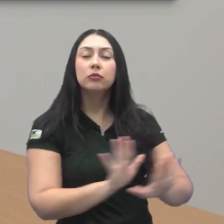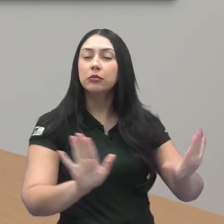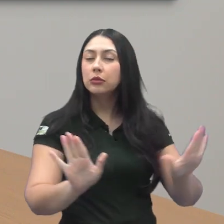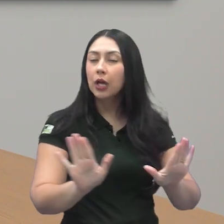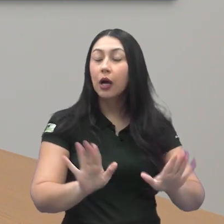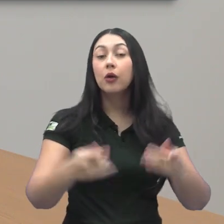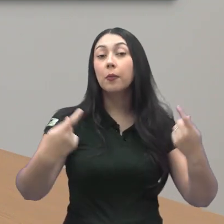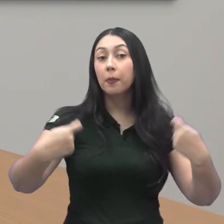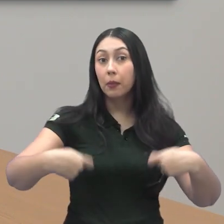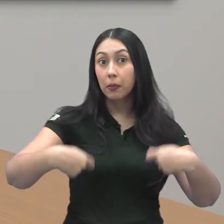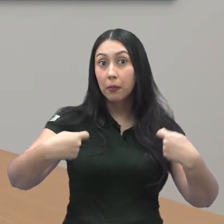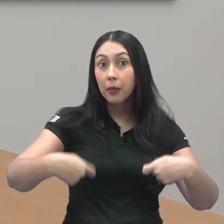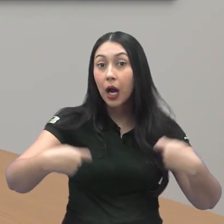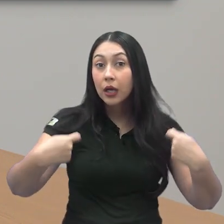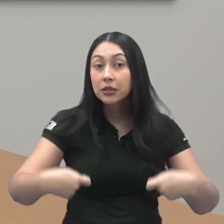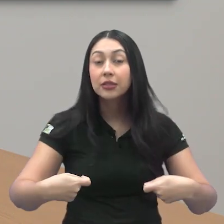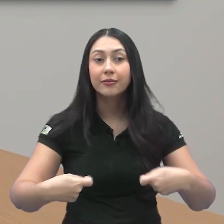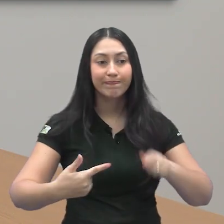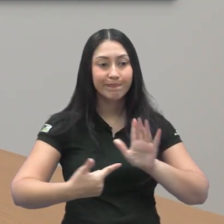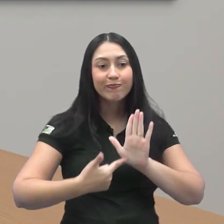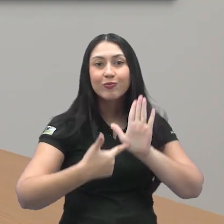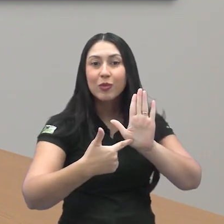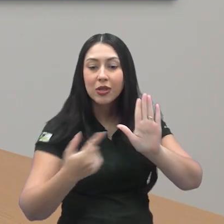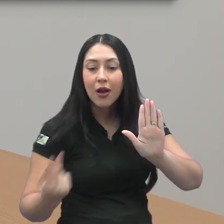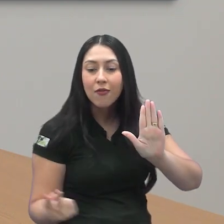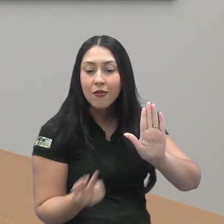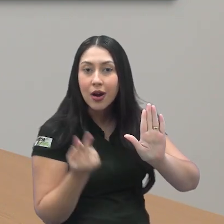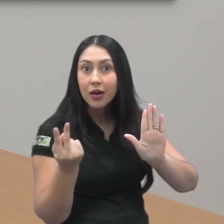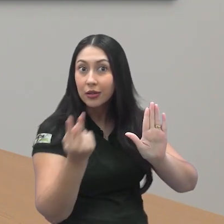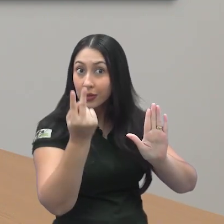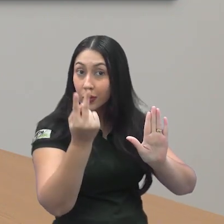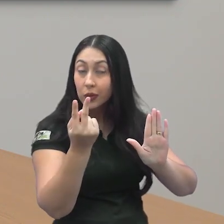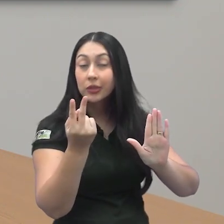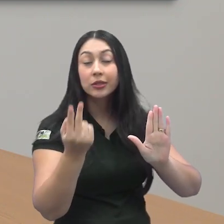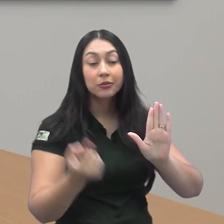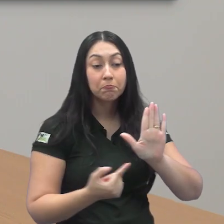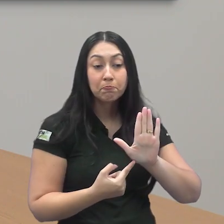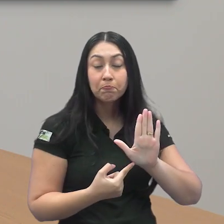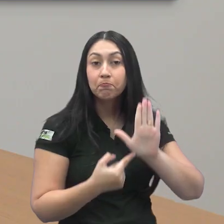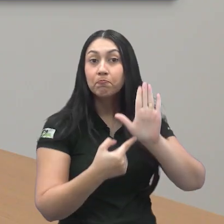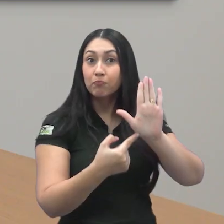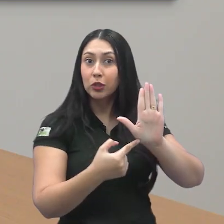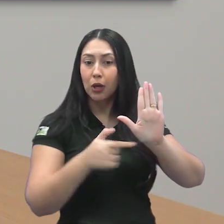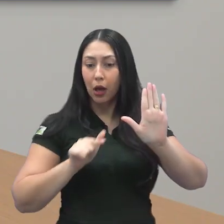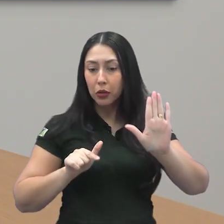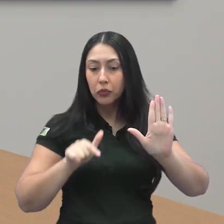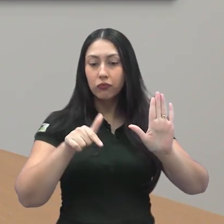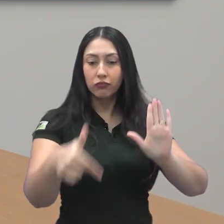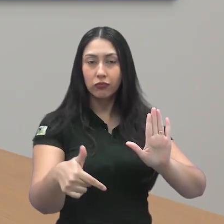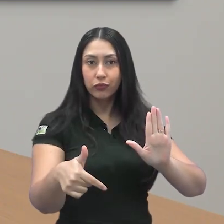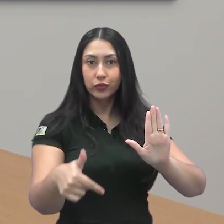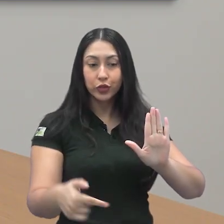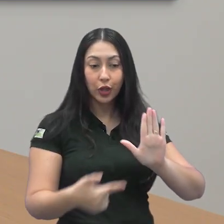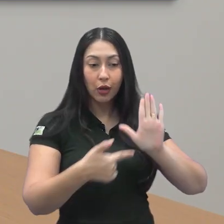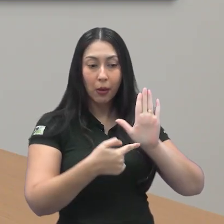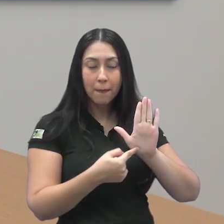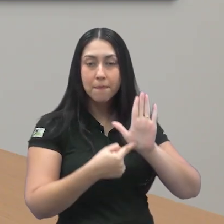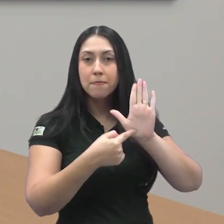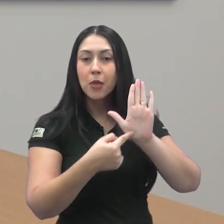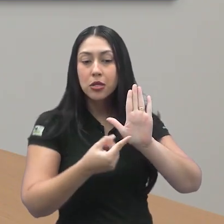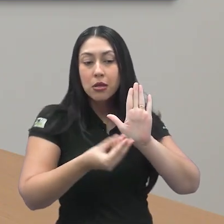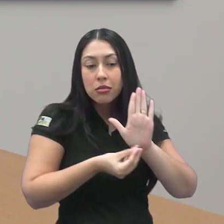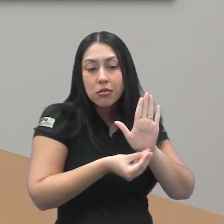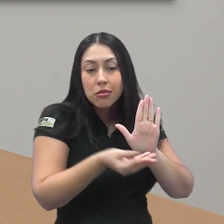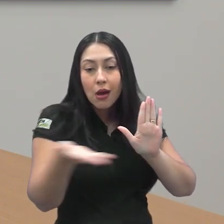Ela tem que ser capaz de transmitir os seus valores, a sua defesa de posicionamento, o que